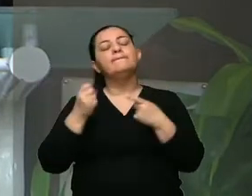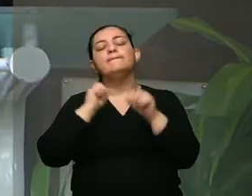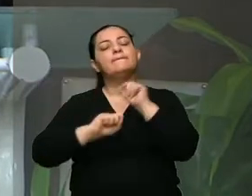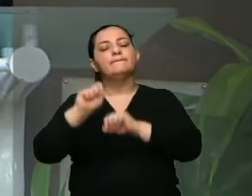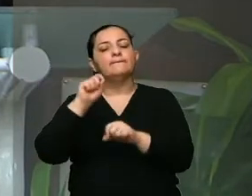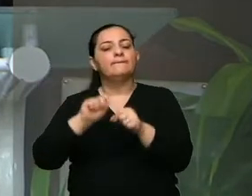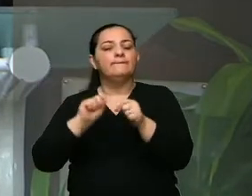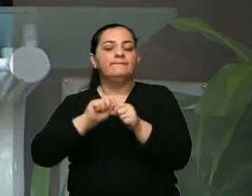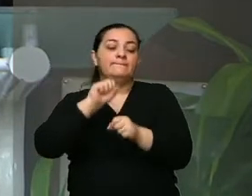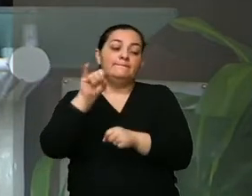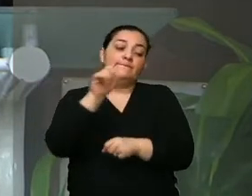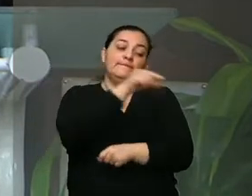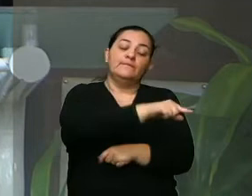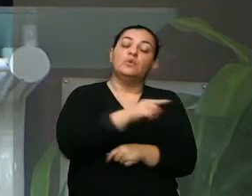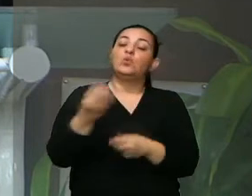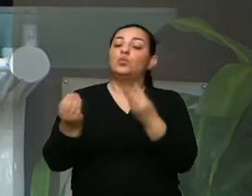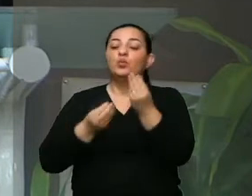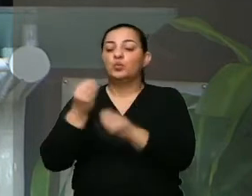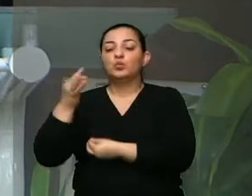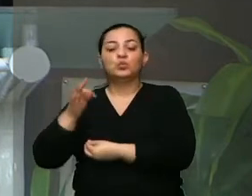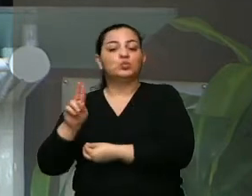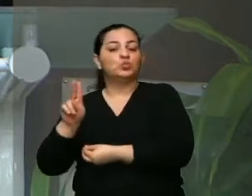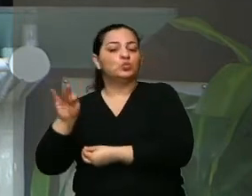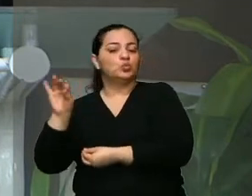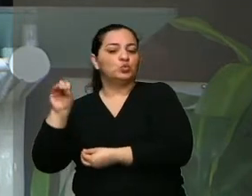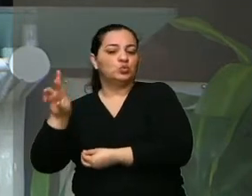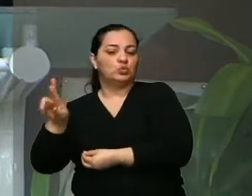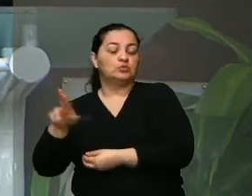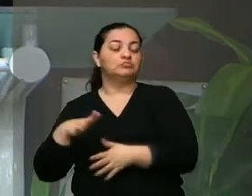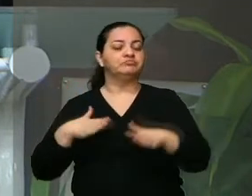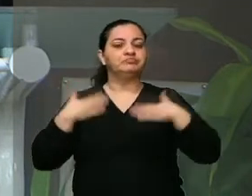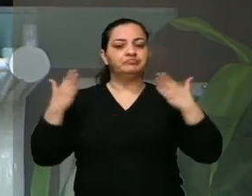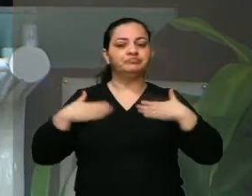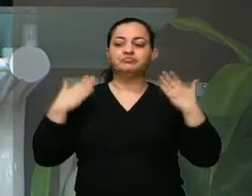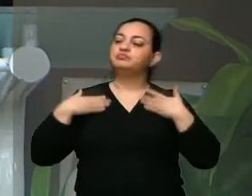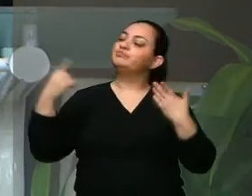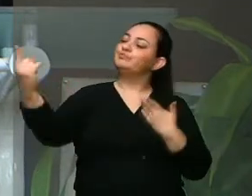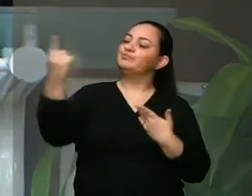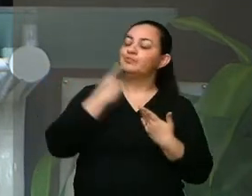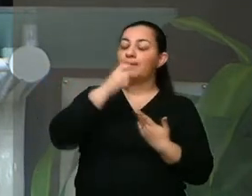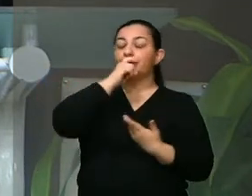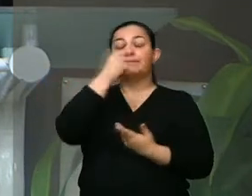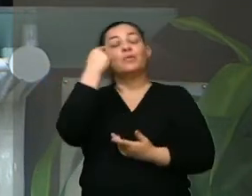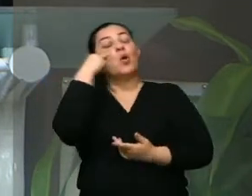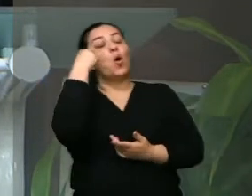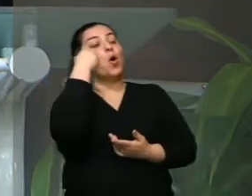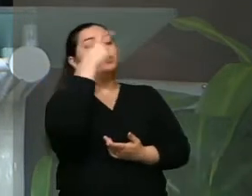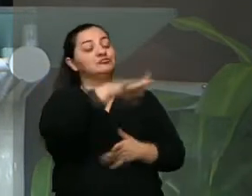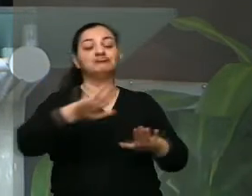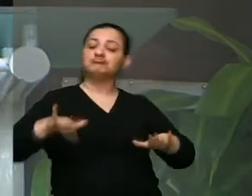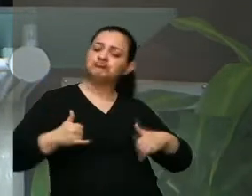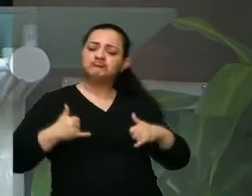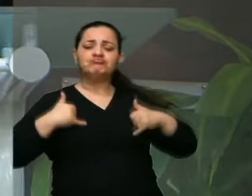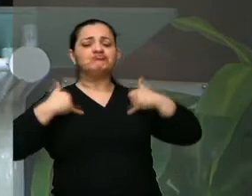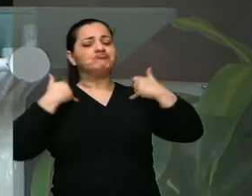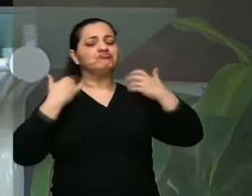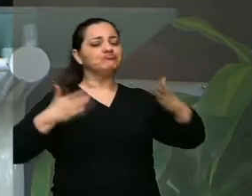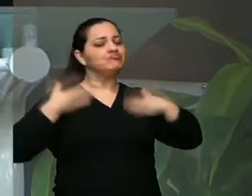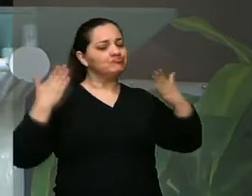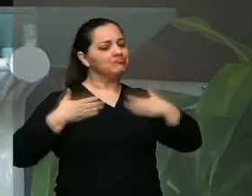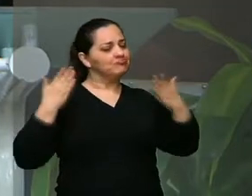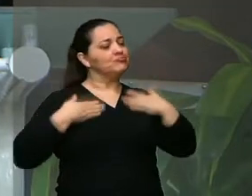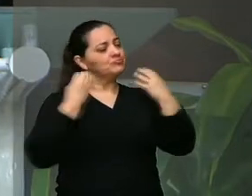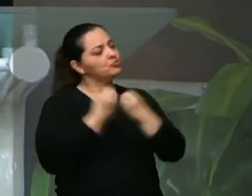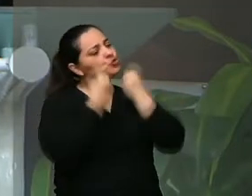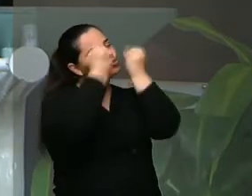o como tutor deve ter regozijado ao chegar diante do pai dizer pai estou tão contente em que